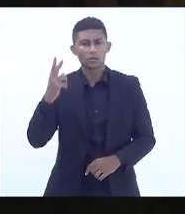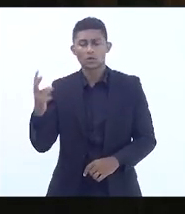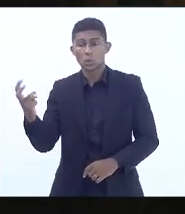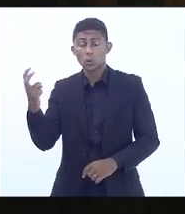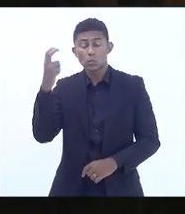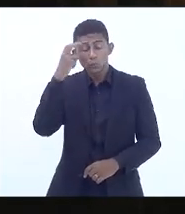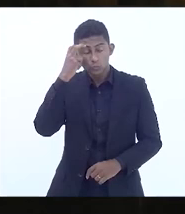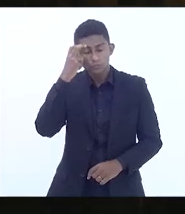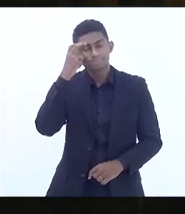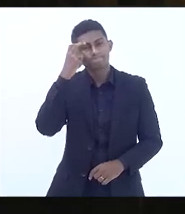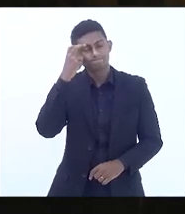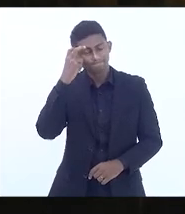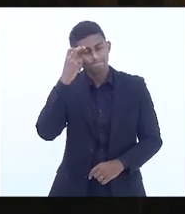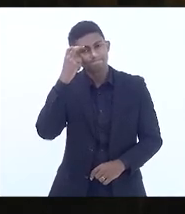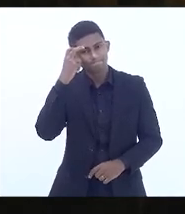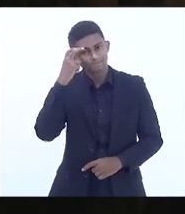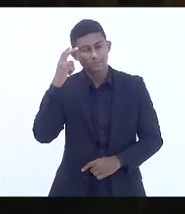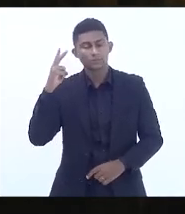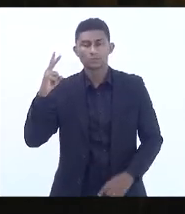valor